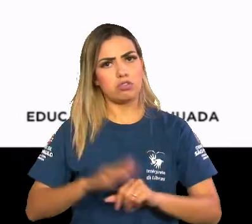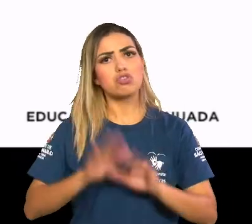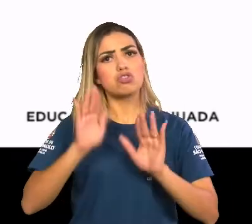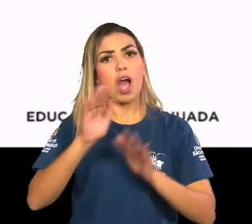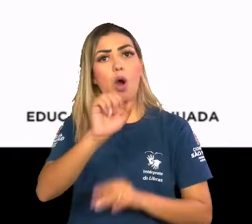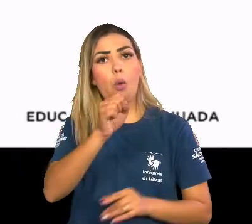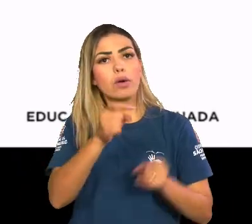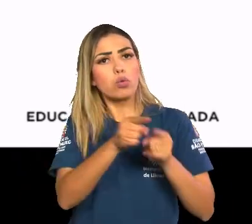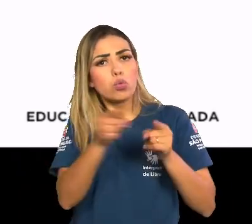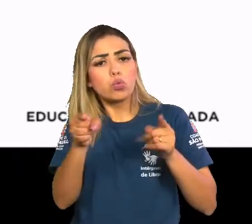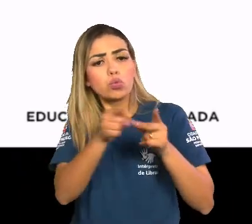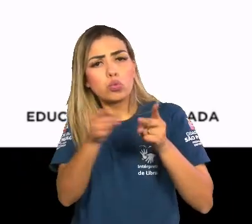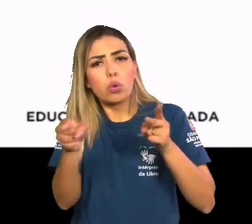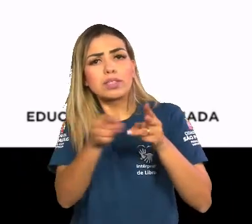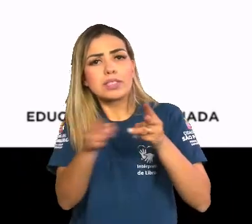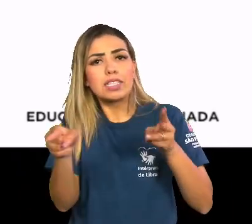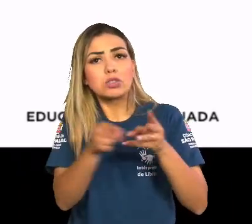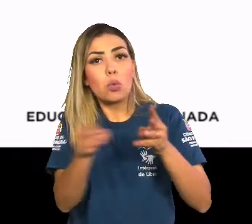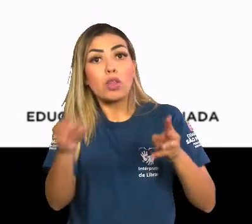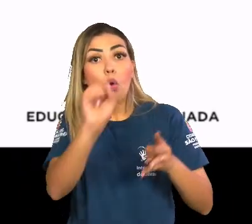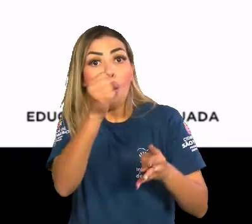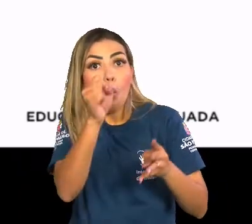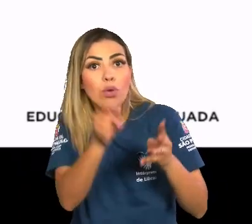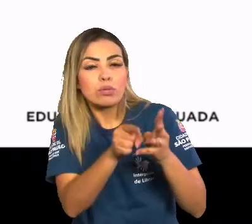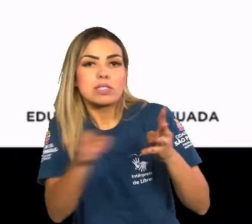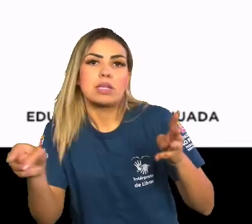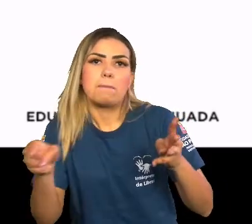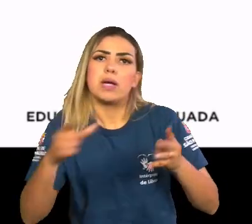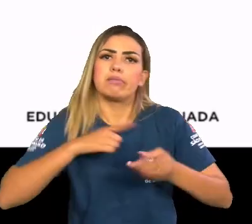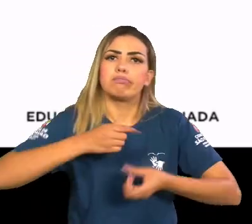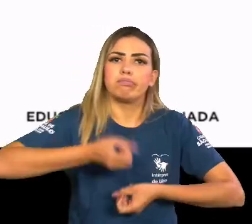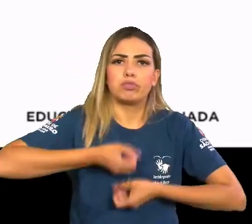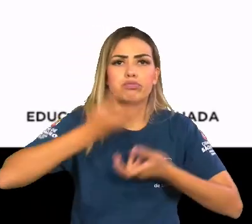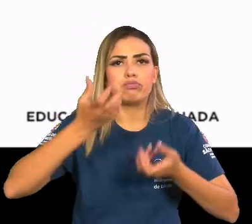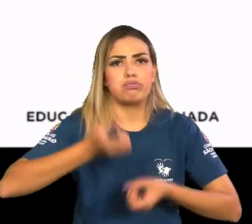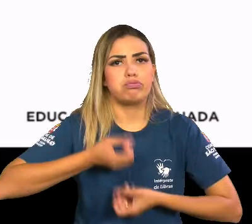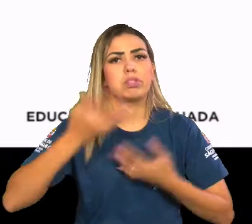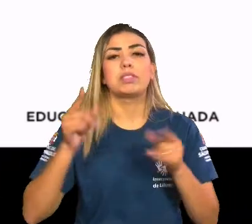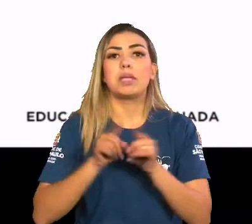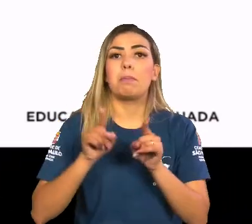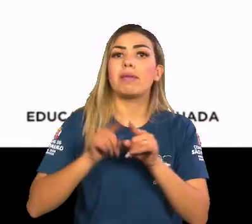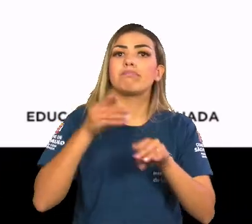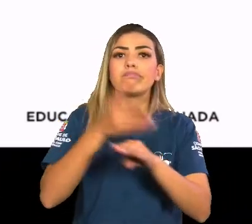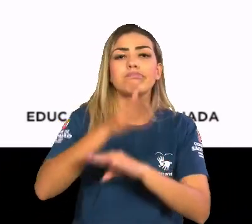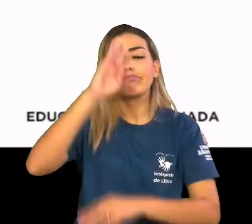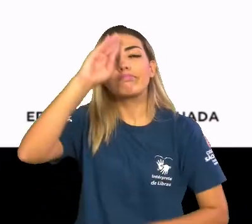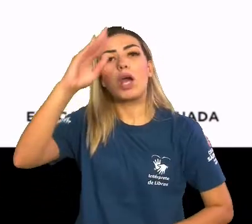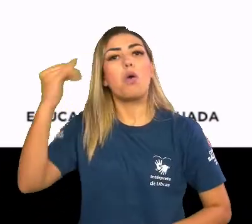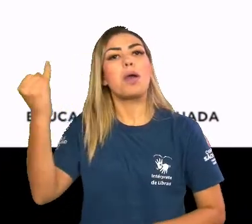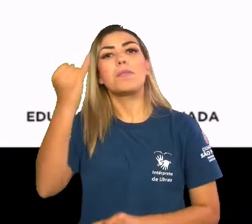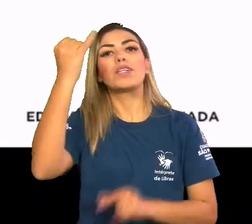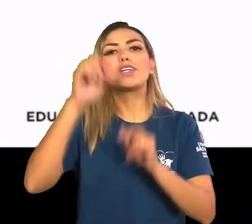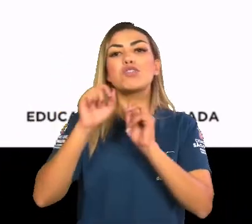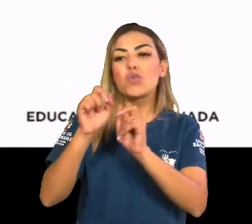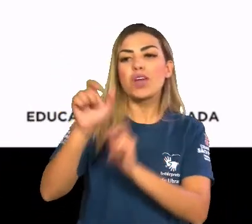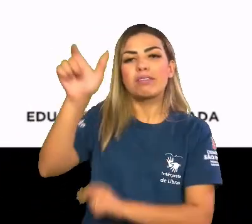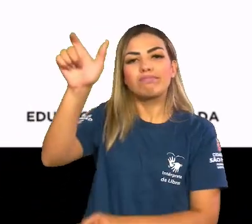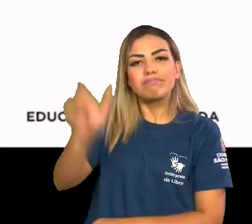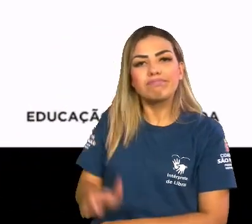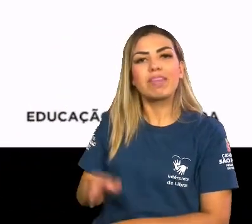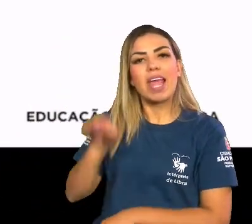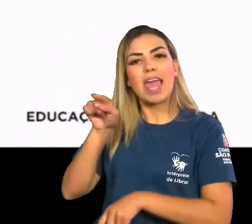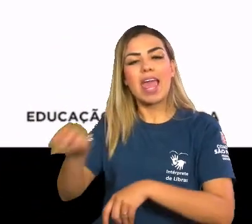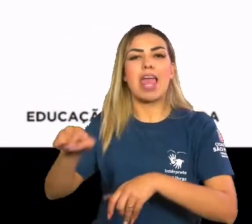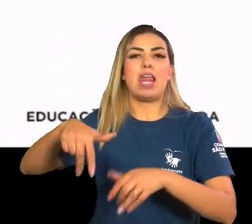semanas de muita informação, que também contaram com a participação mais importante de todas, o paciente, convidado